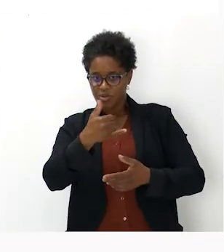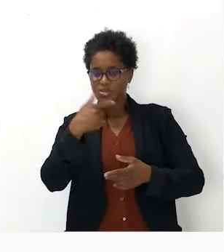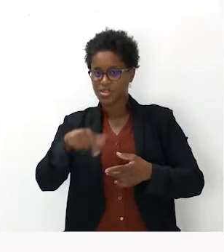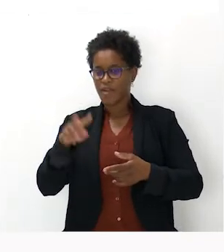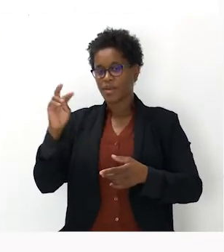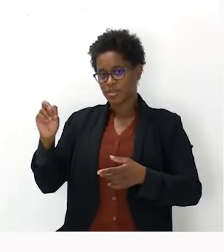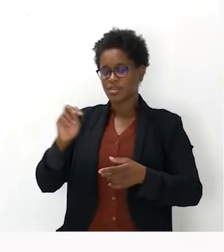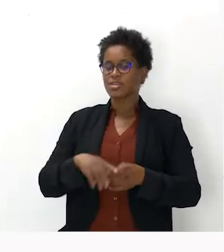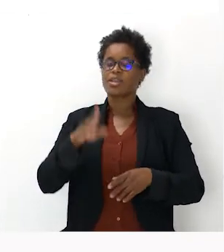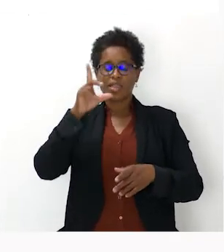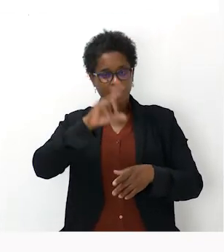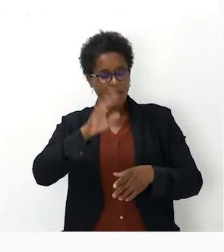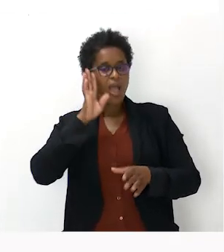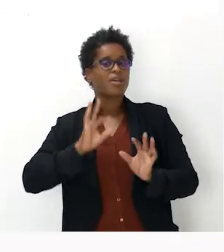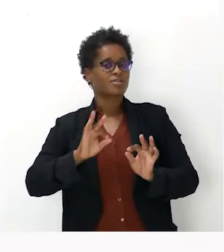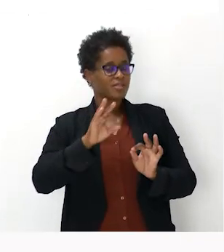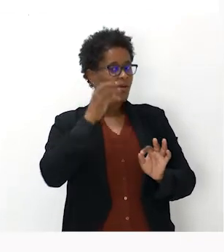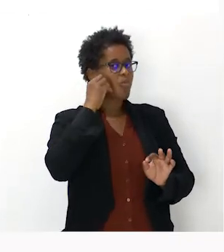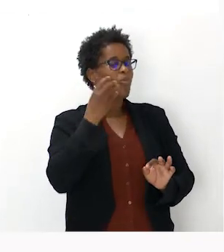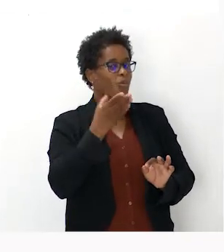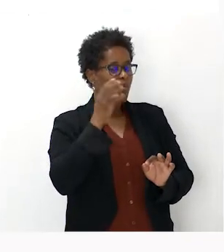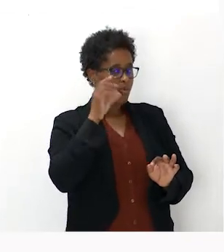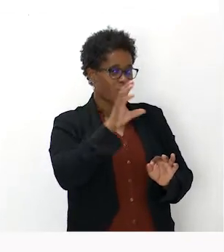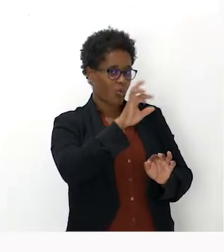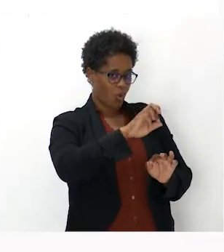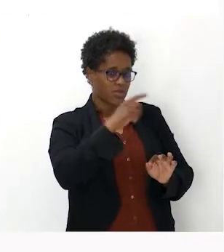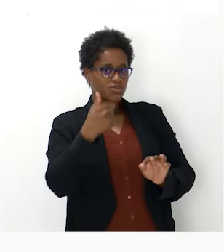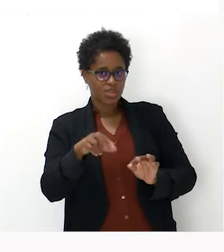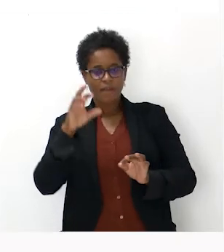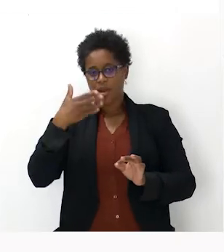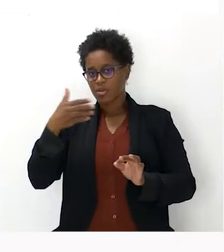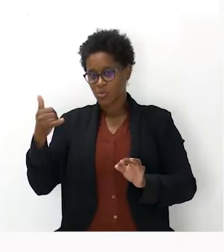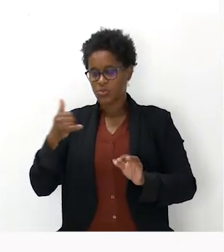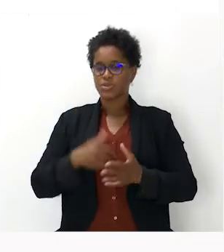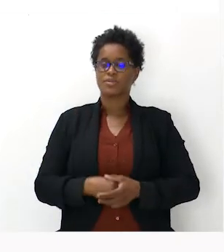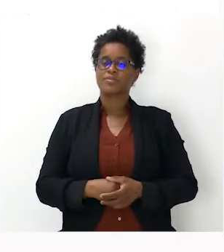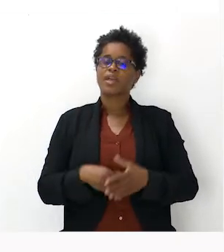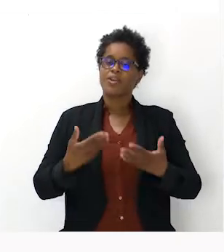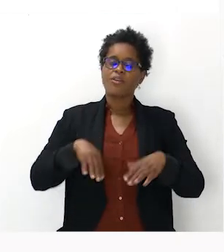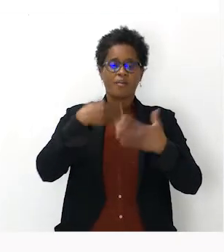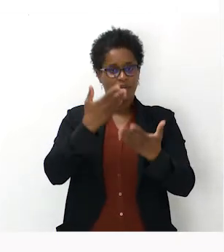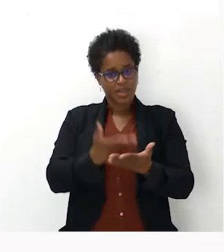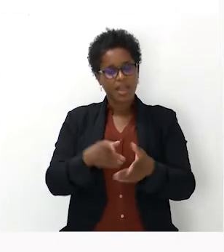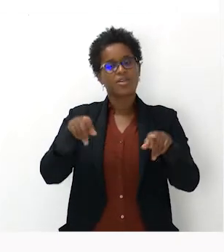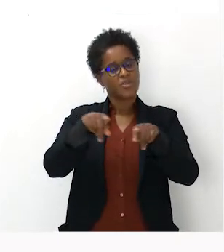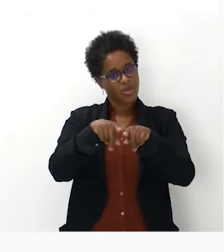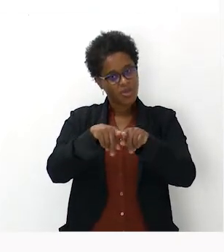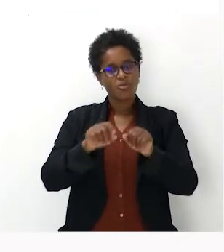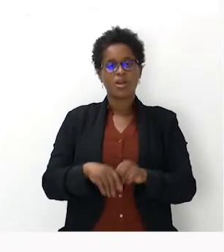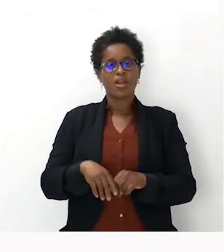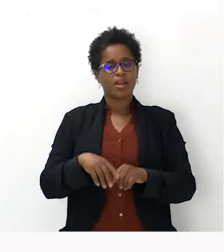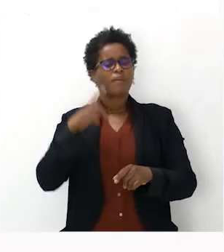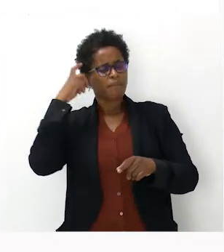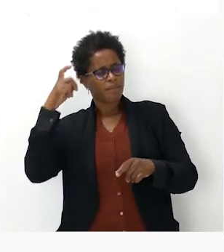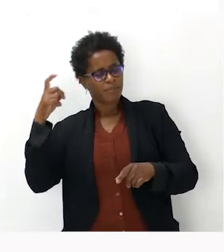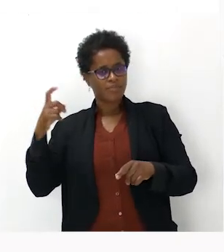para 3, assim como 8 está para 12. Vamos aplicar o mesmo